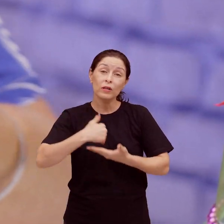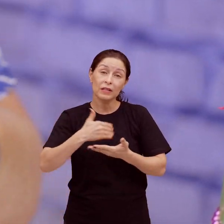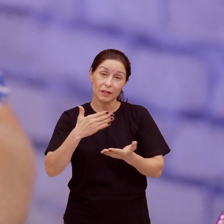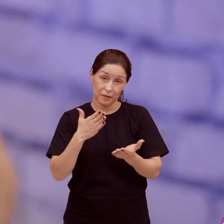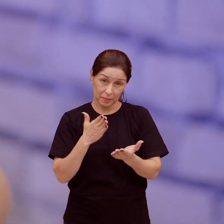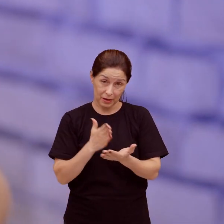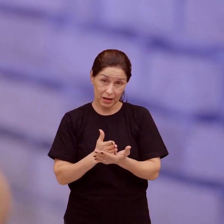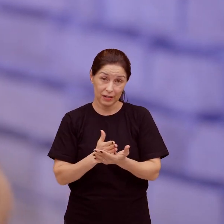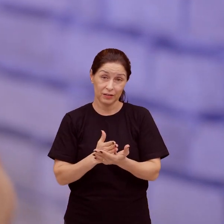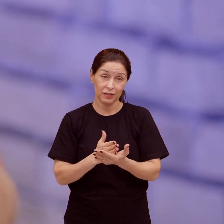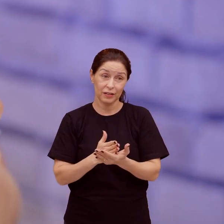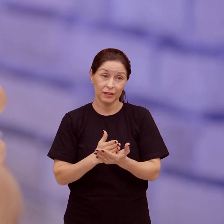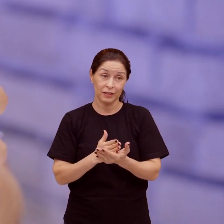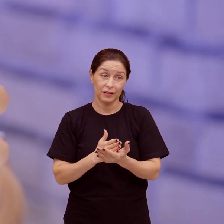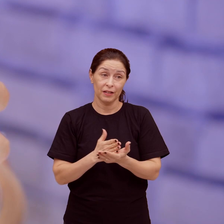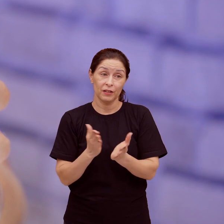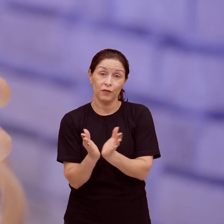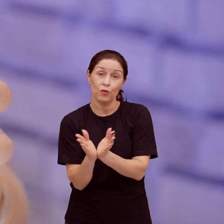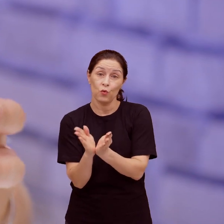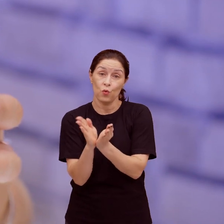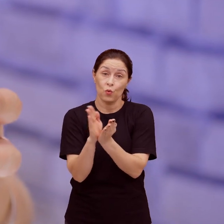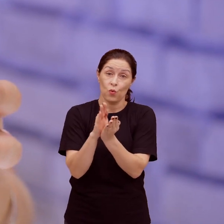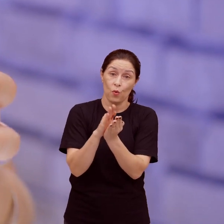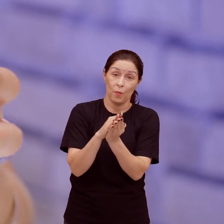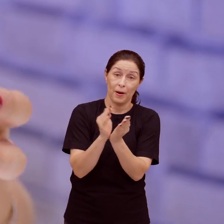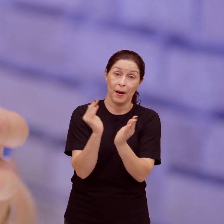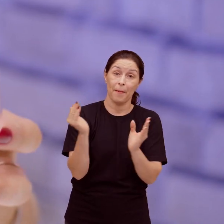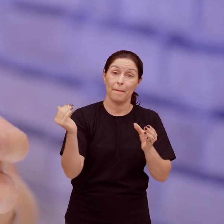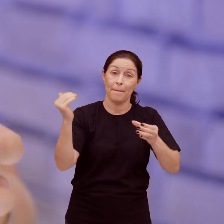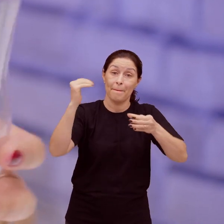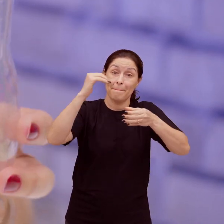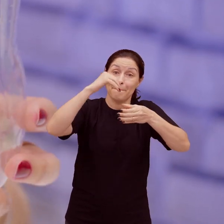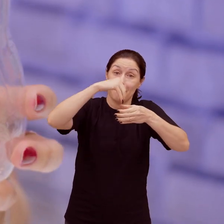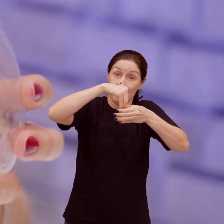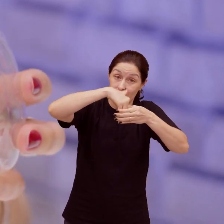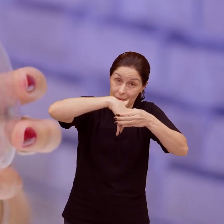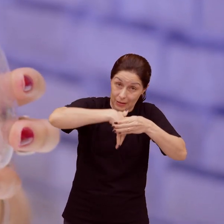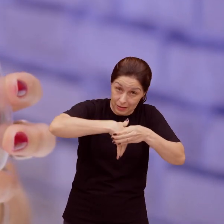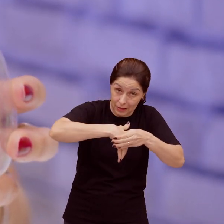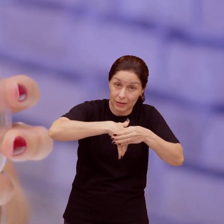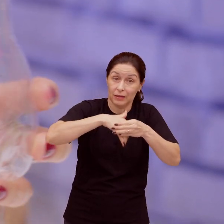dobrar para dentro.